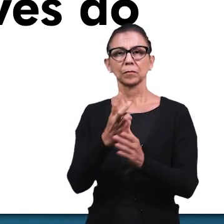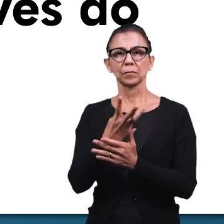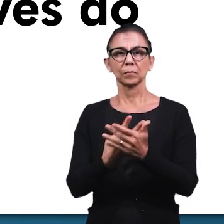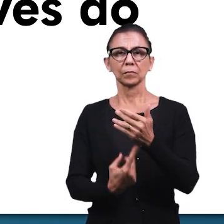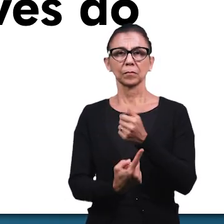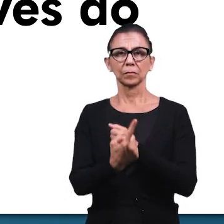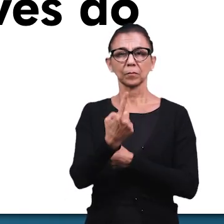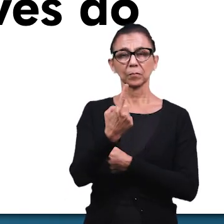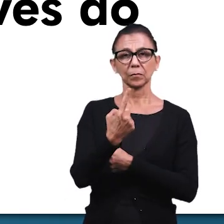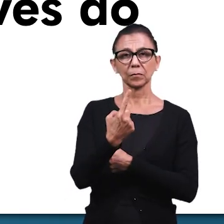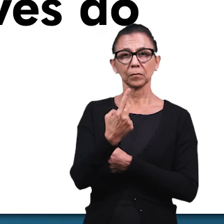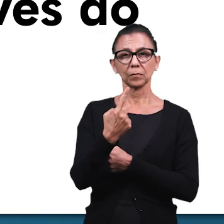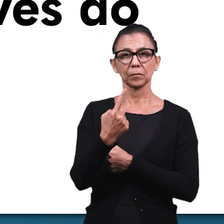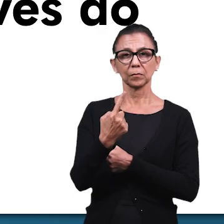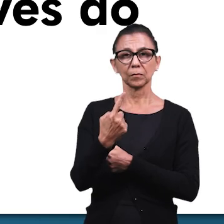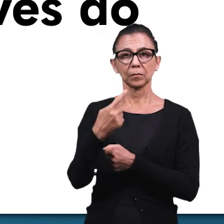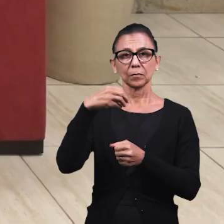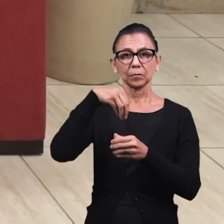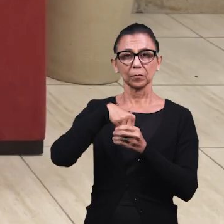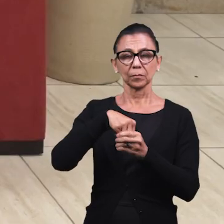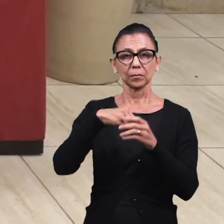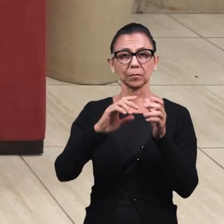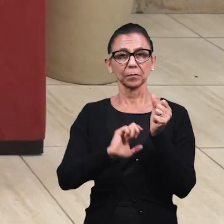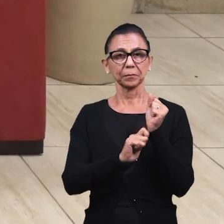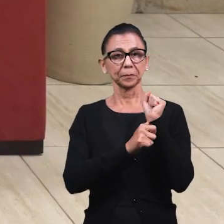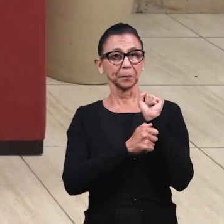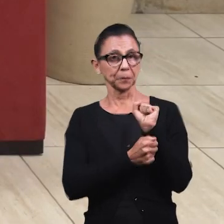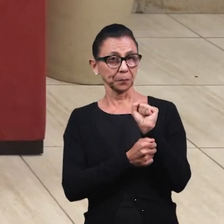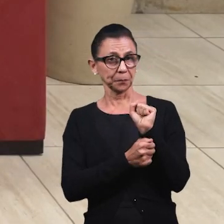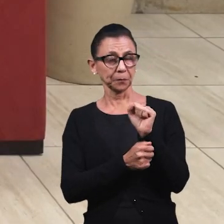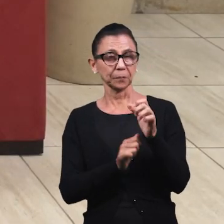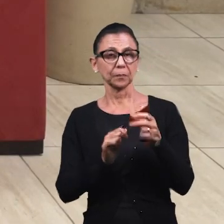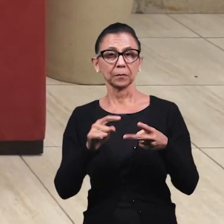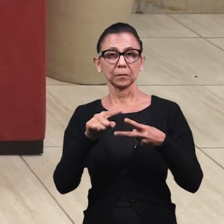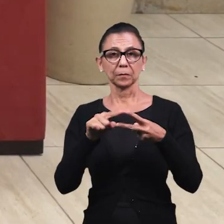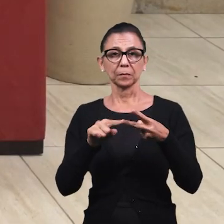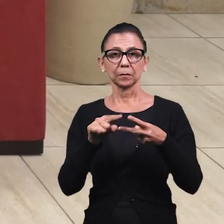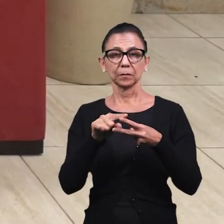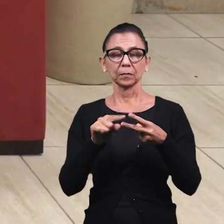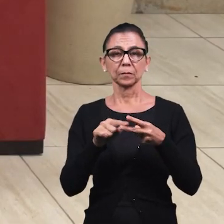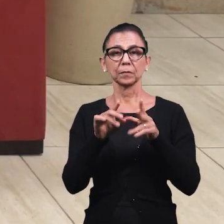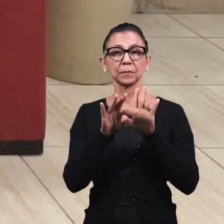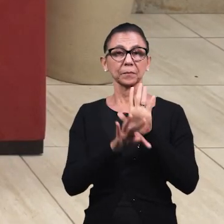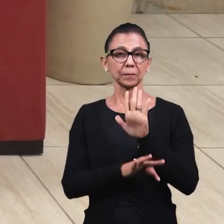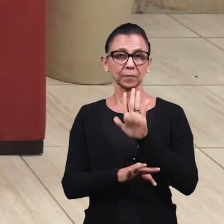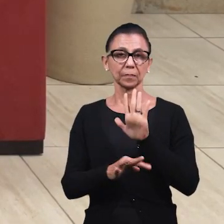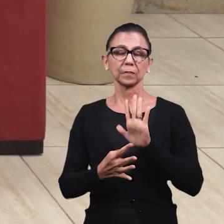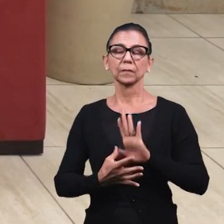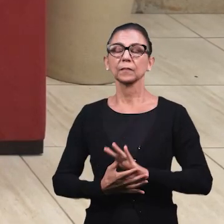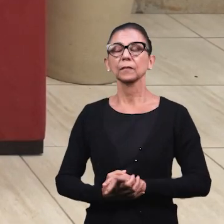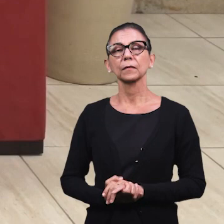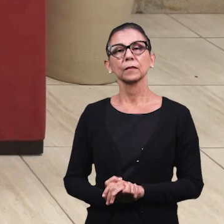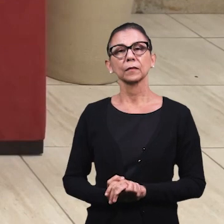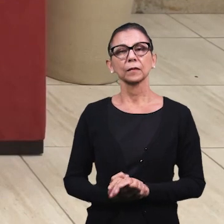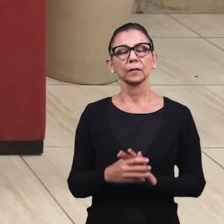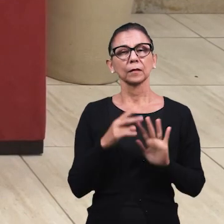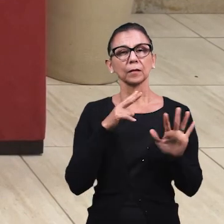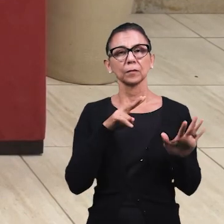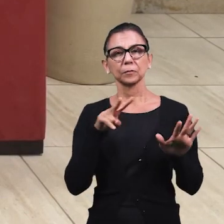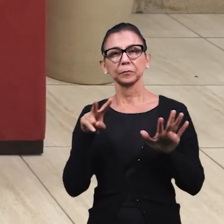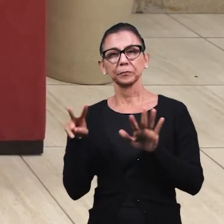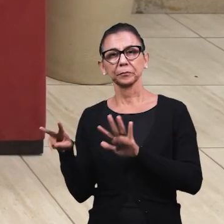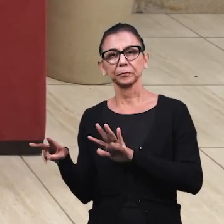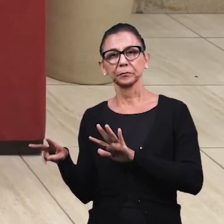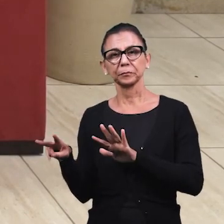através do mistério. Então nós temos 2 textos base que serviram para o trabalho da semana.